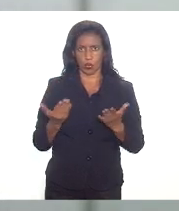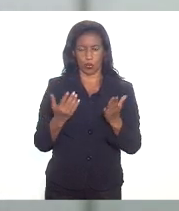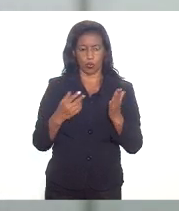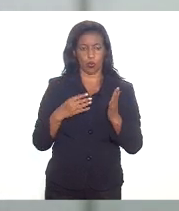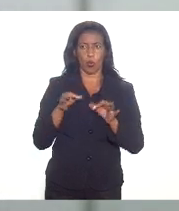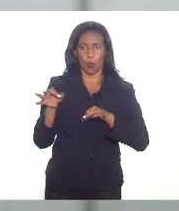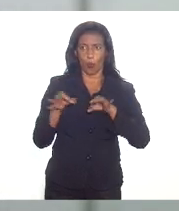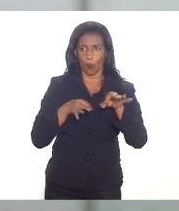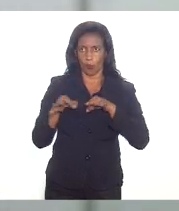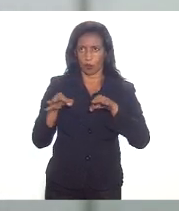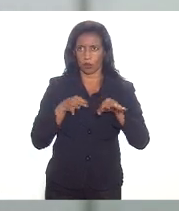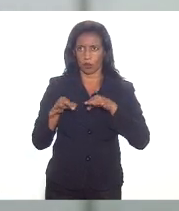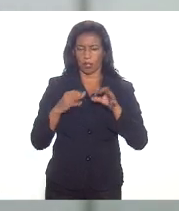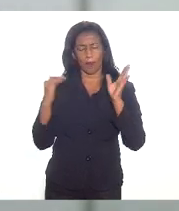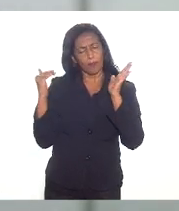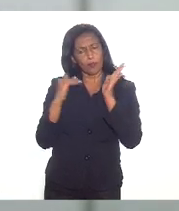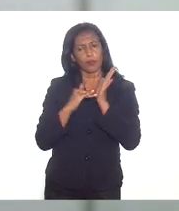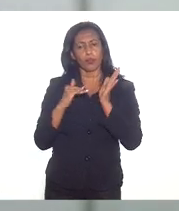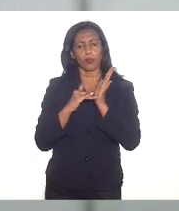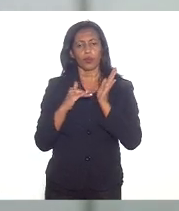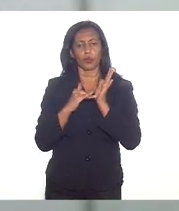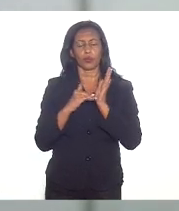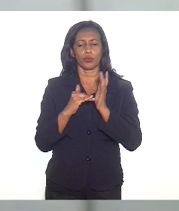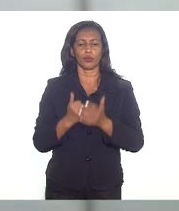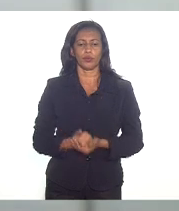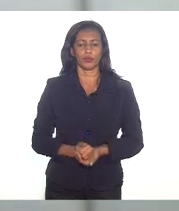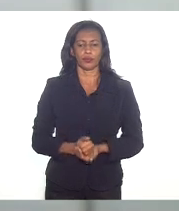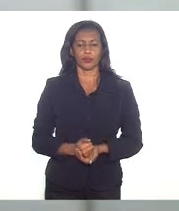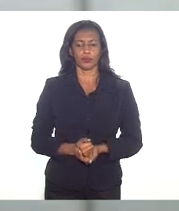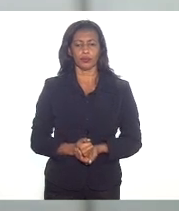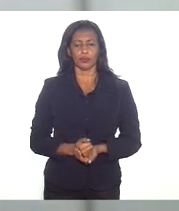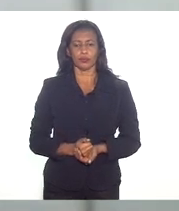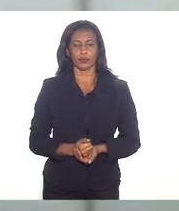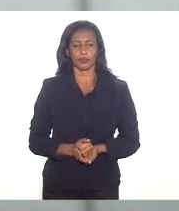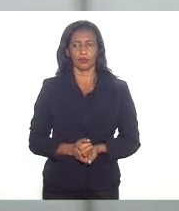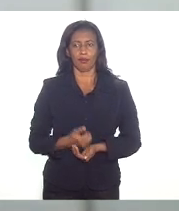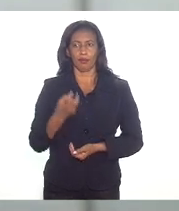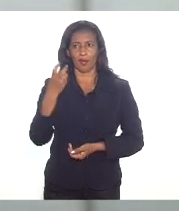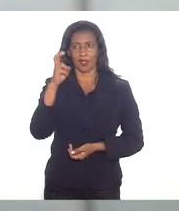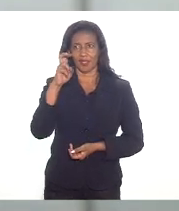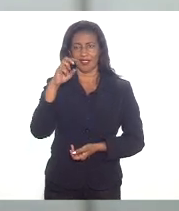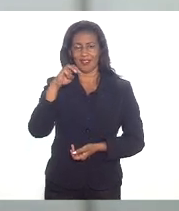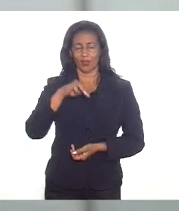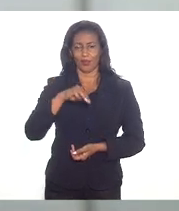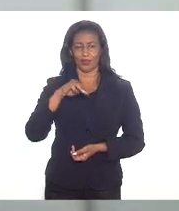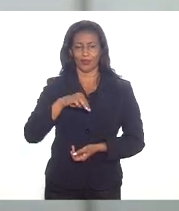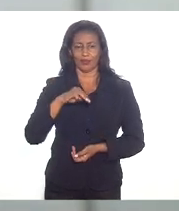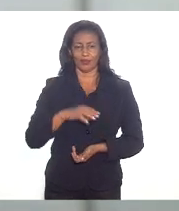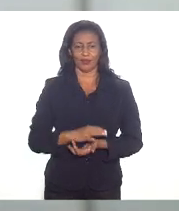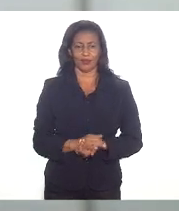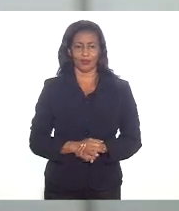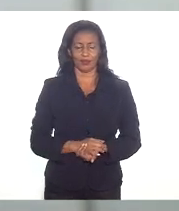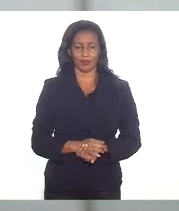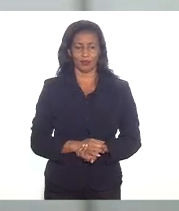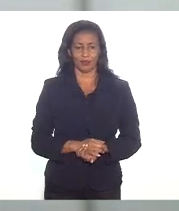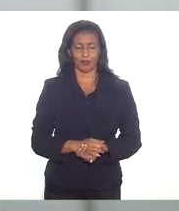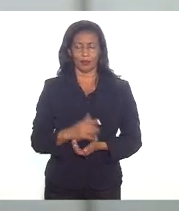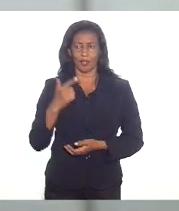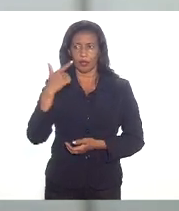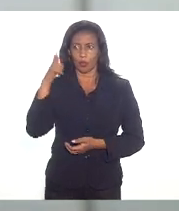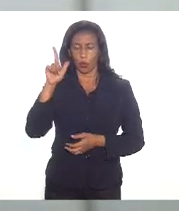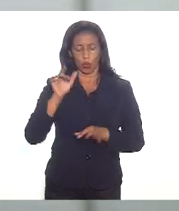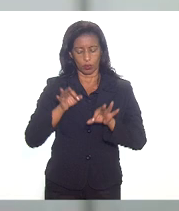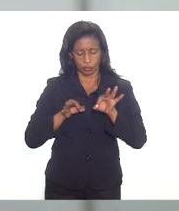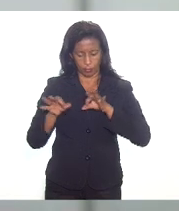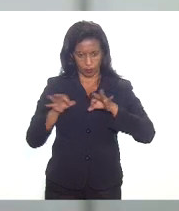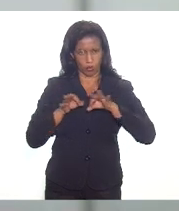nesse nosso planejamento. E, por último, Mauro, que eu só tenho mais 5 minutos, é um outro projeto que a